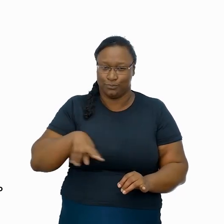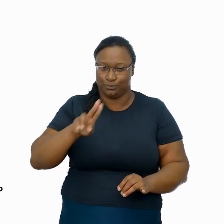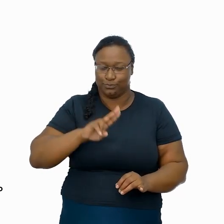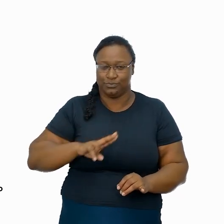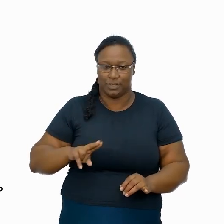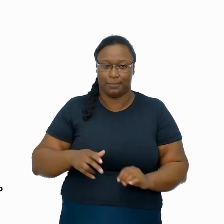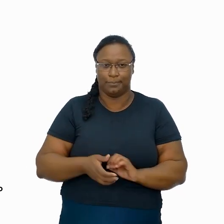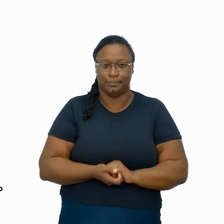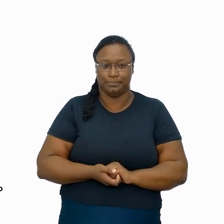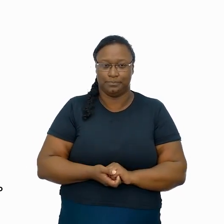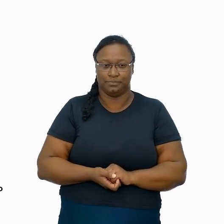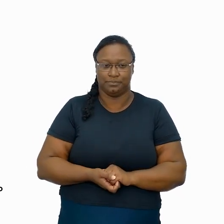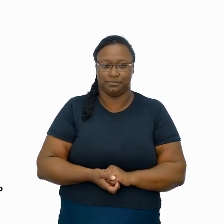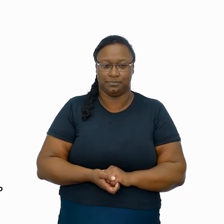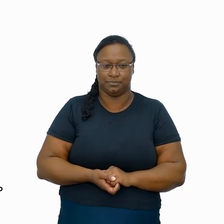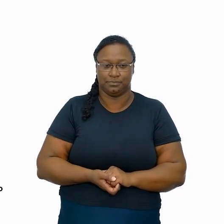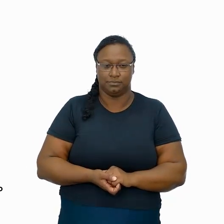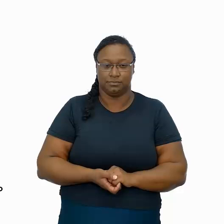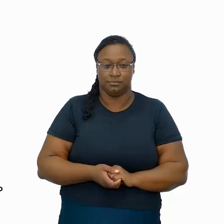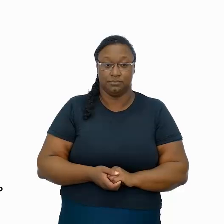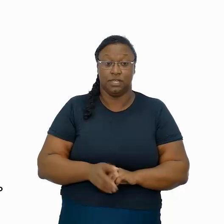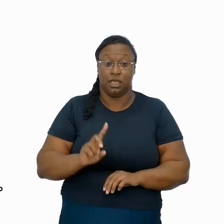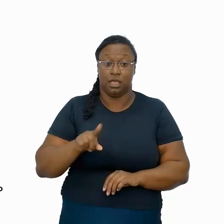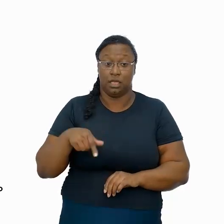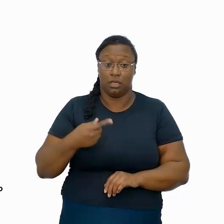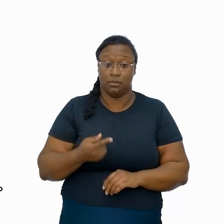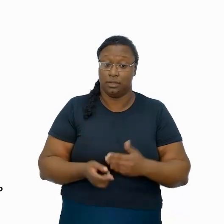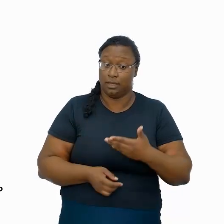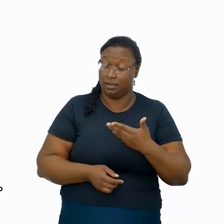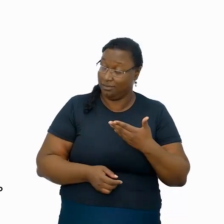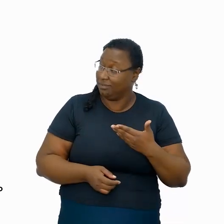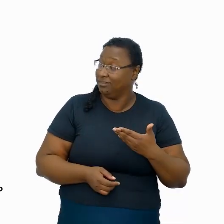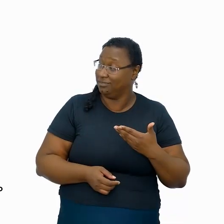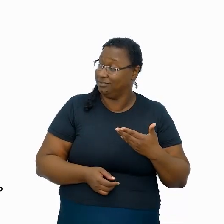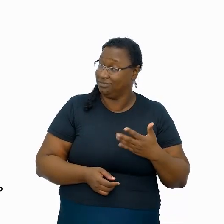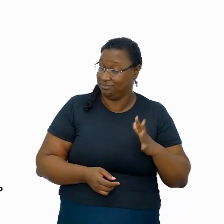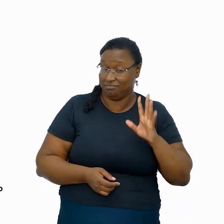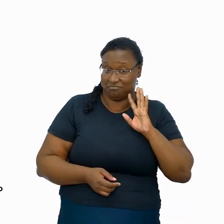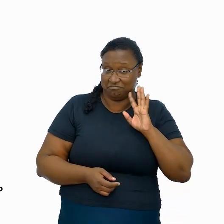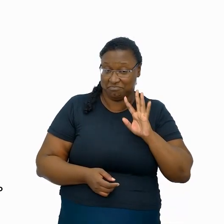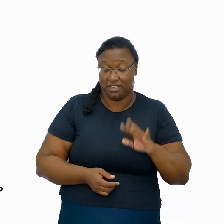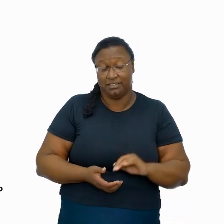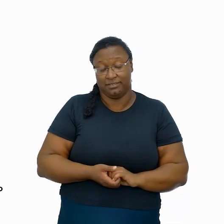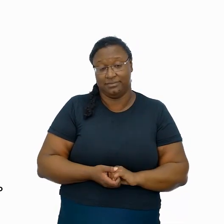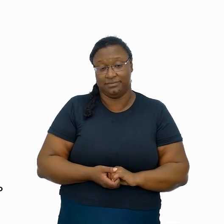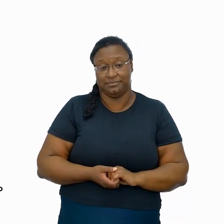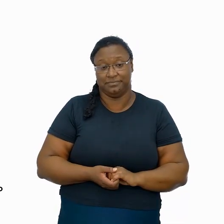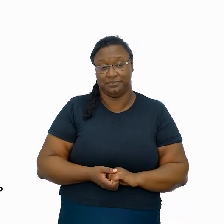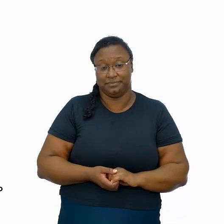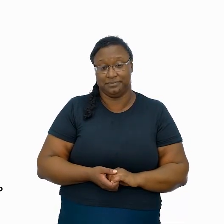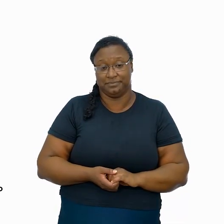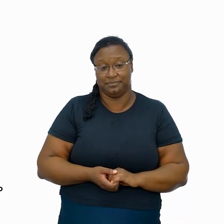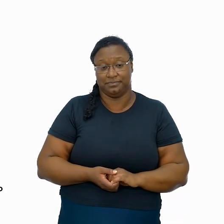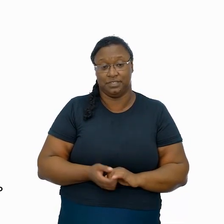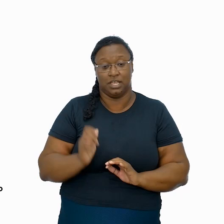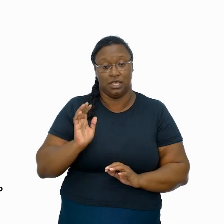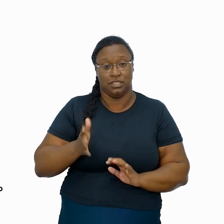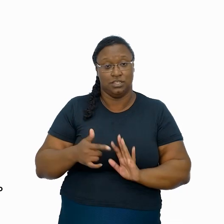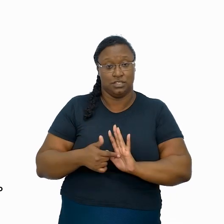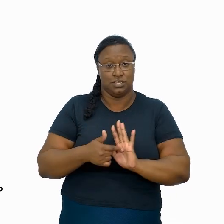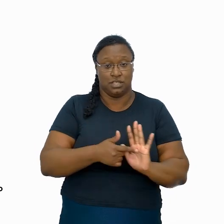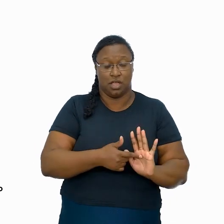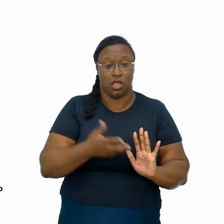utilizado. Outra coisa também, né, que eu gostaria de sugerir de recurso, eu já propus na aula